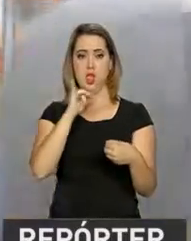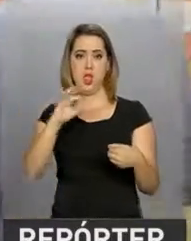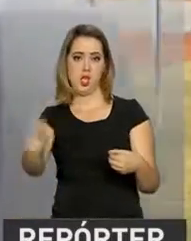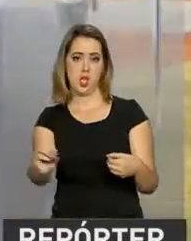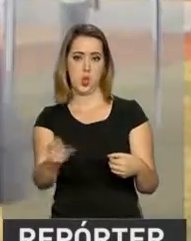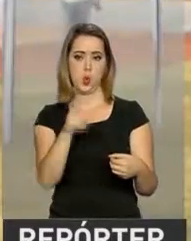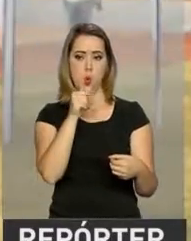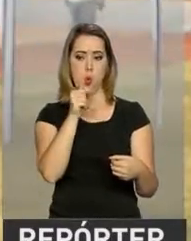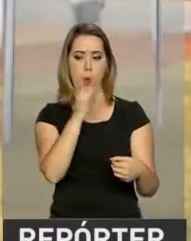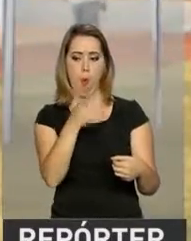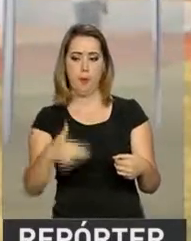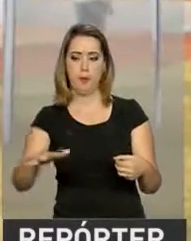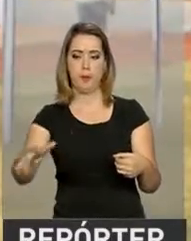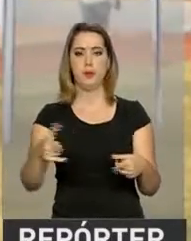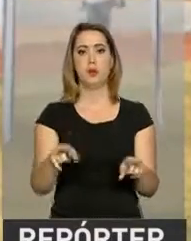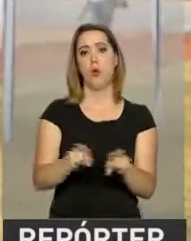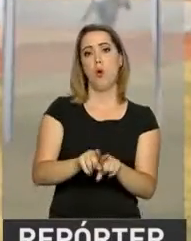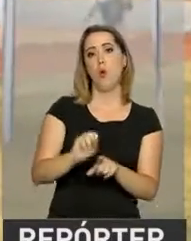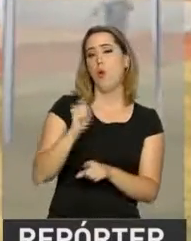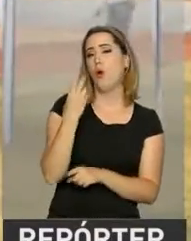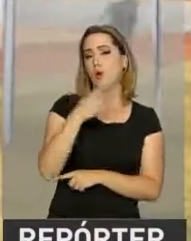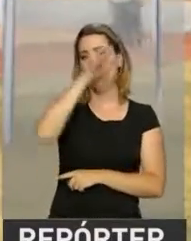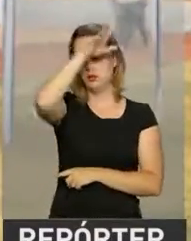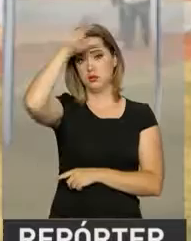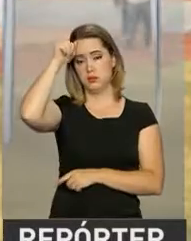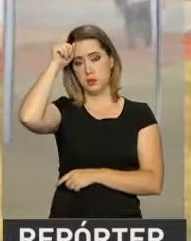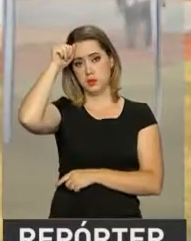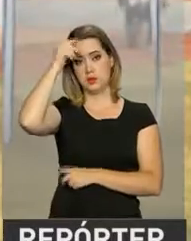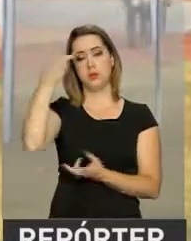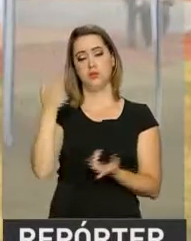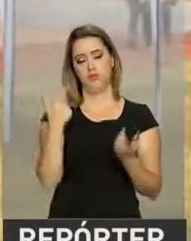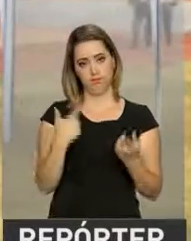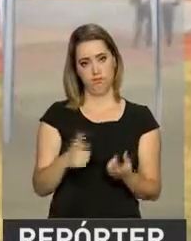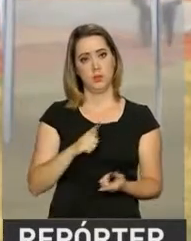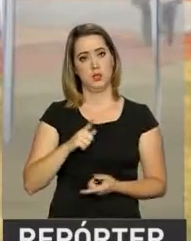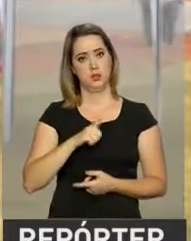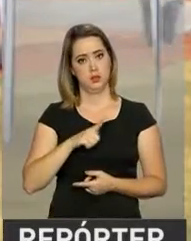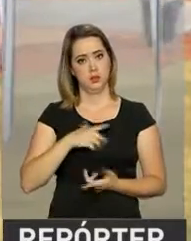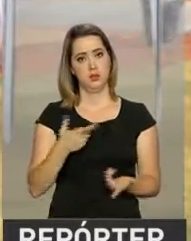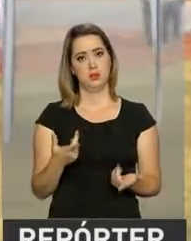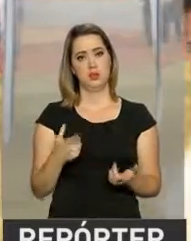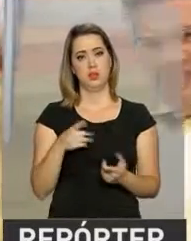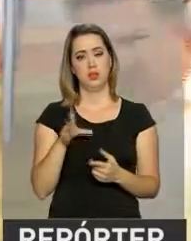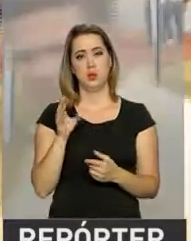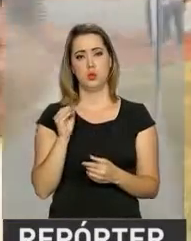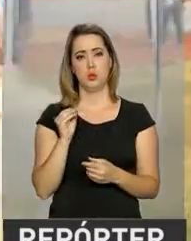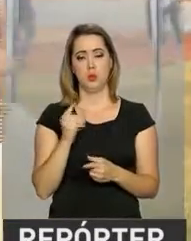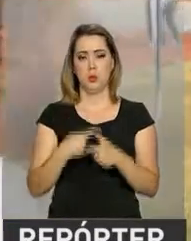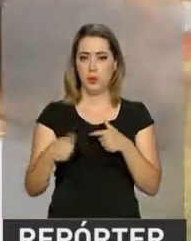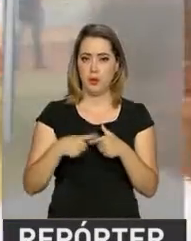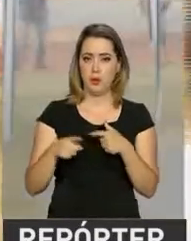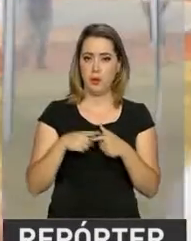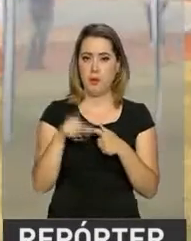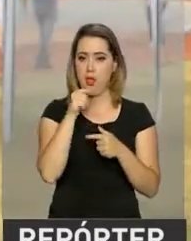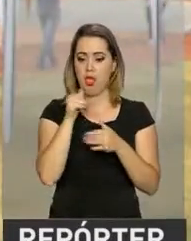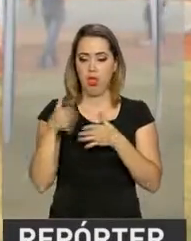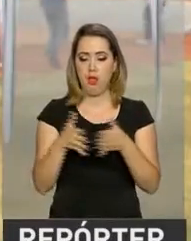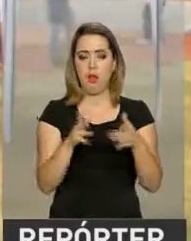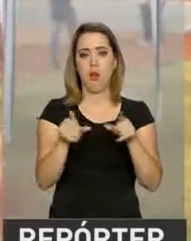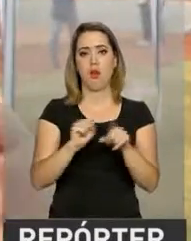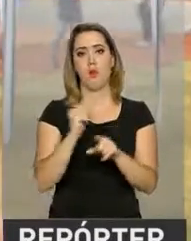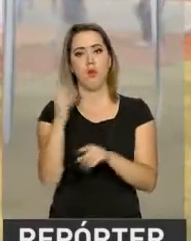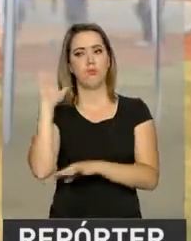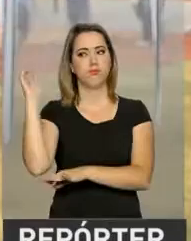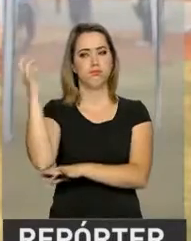pequenos e médios municípios que afetam de sobremaneira unidade de conservação ou cursos d'água vão priorizar